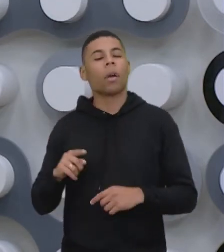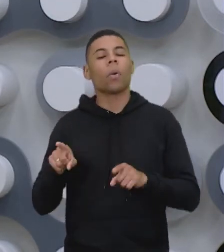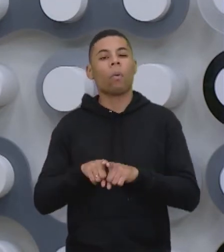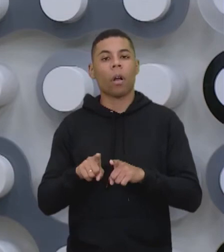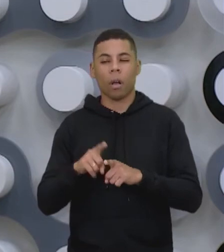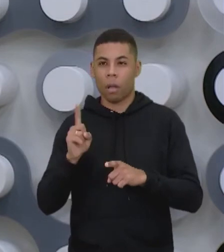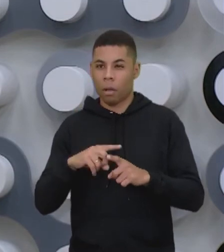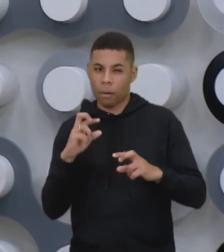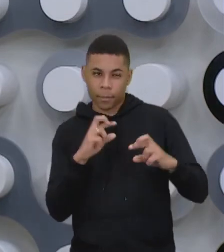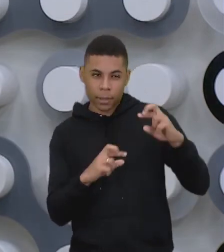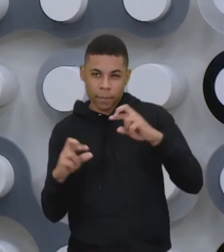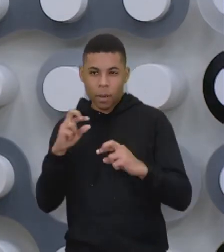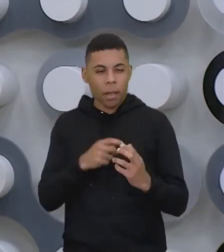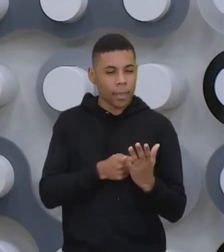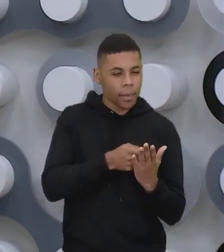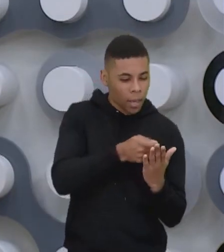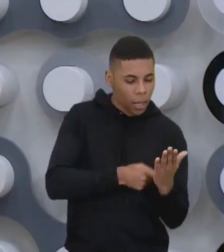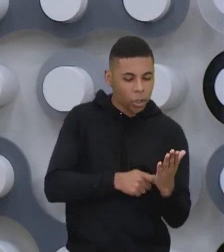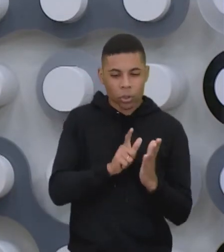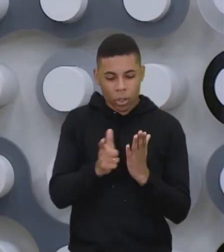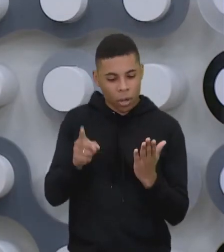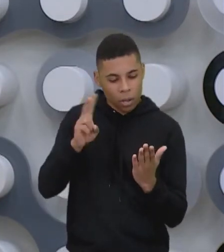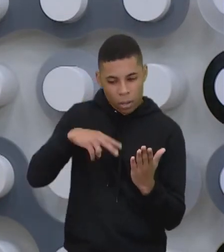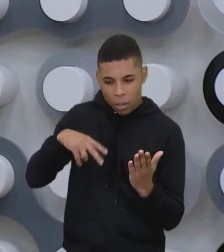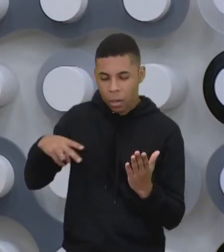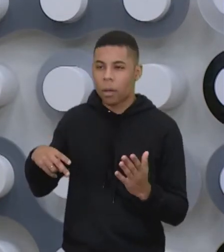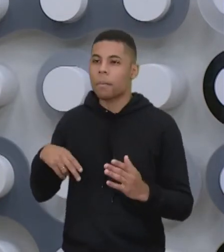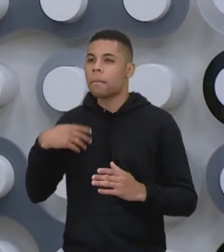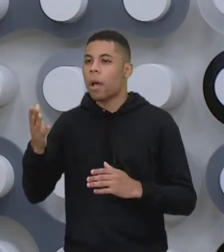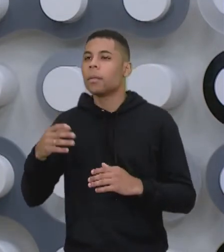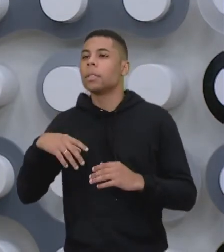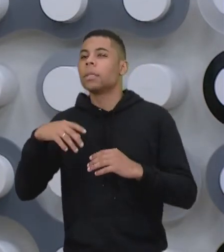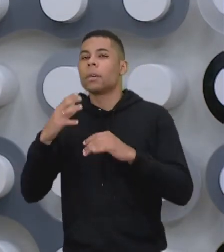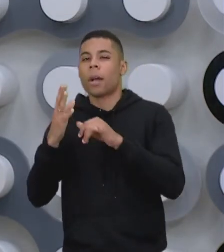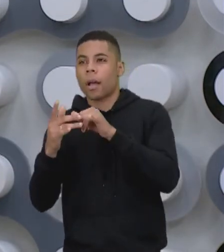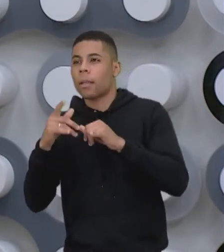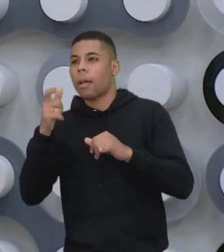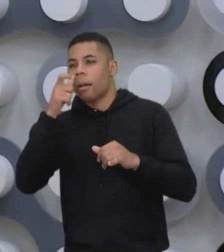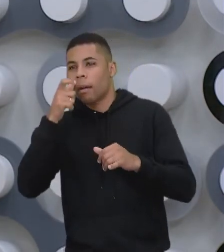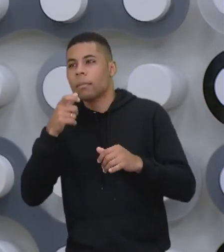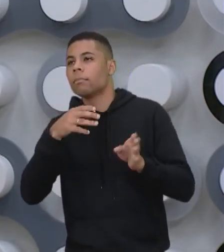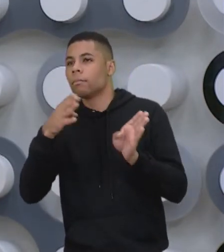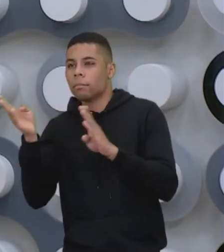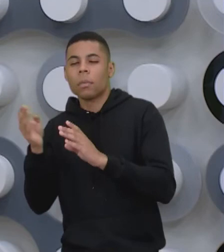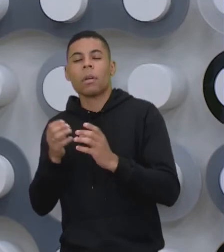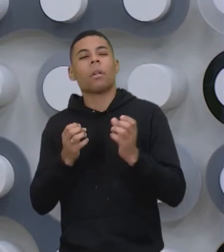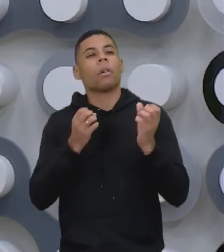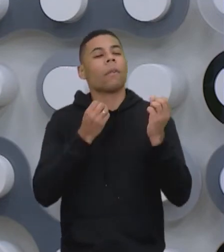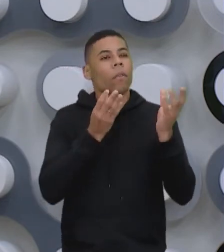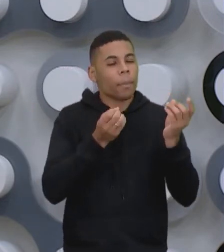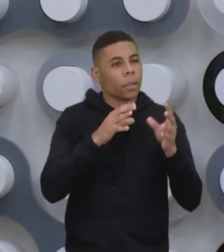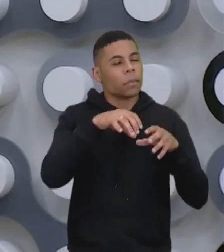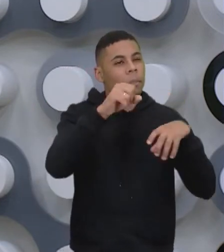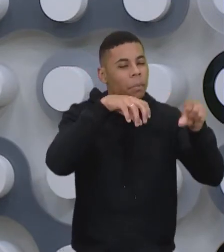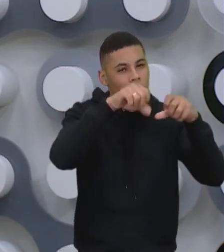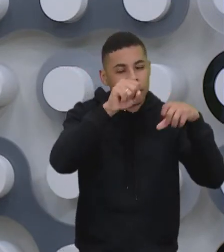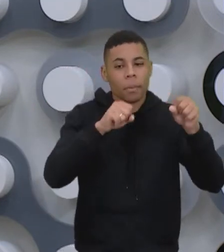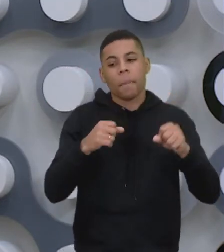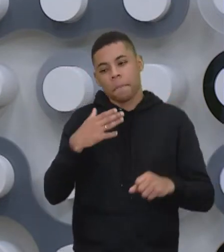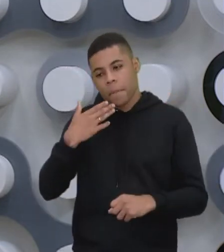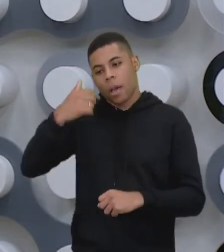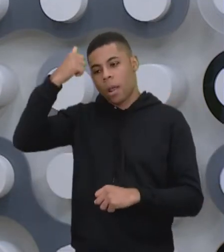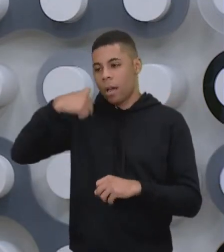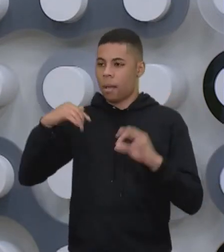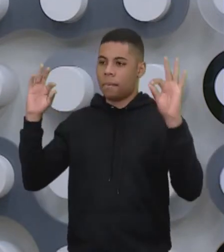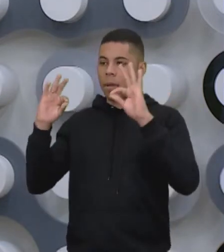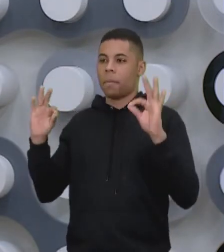textos, mais jornais, quanto mais agências, mais canais, quanto mais informações vocês observarem, mais eficiente será o